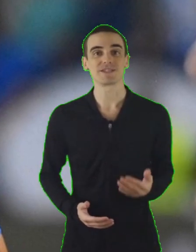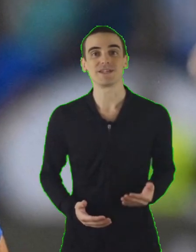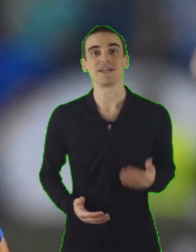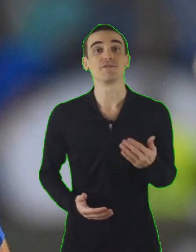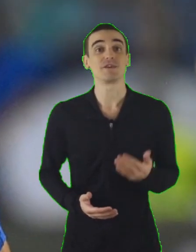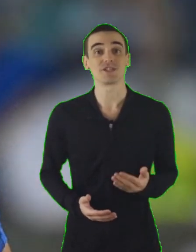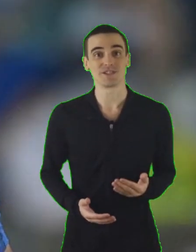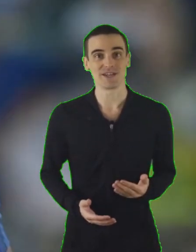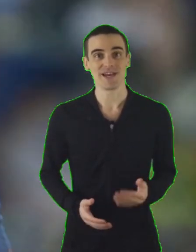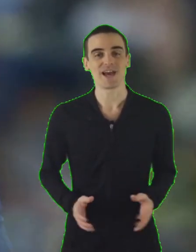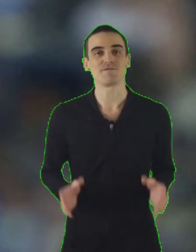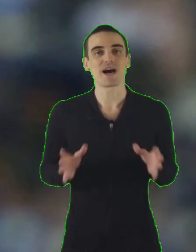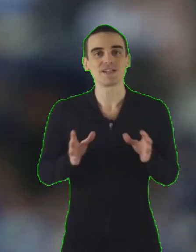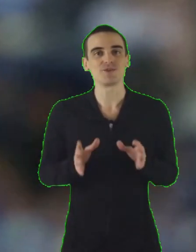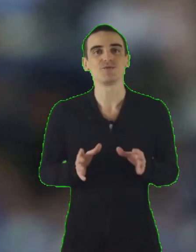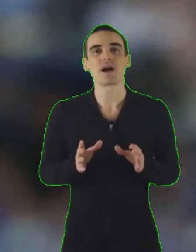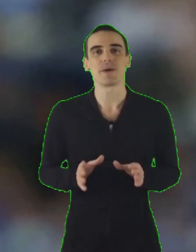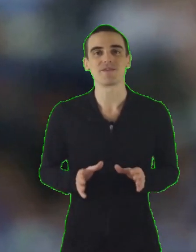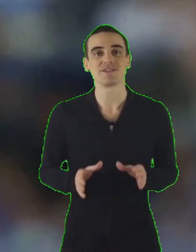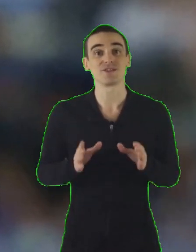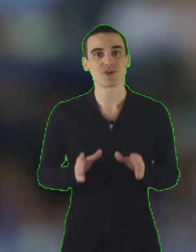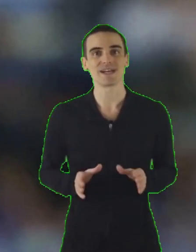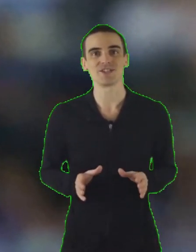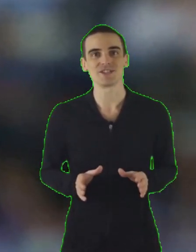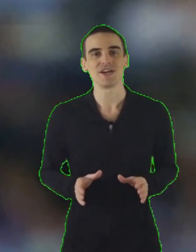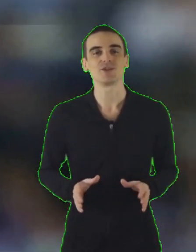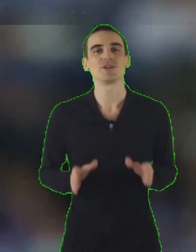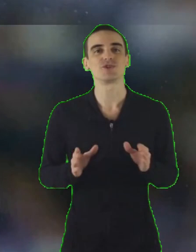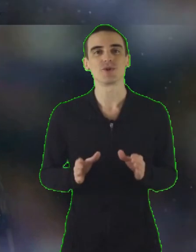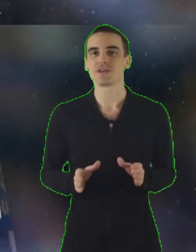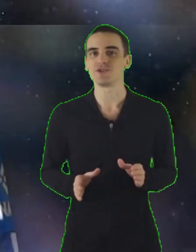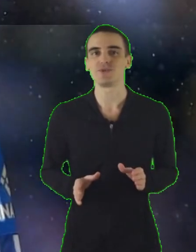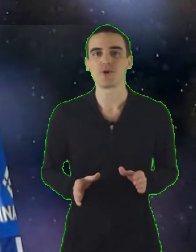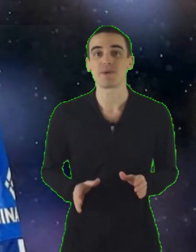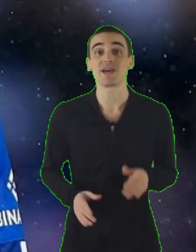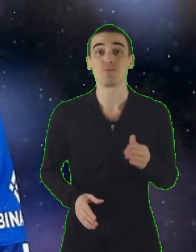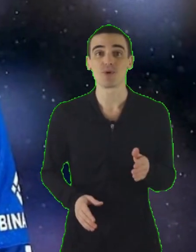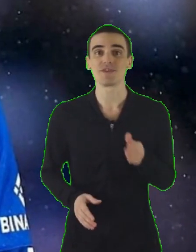Gabriel Verón é um bom nome para reforçar o Cabuloso? Deixe sua opinião nos comentários.